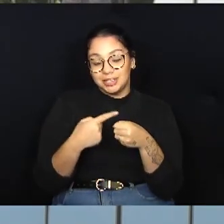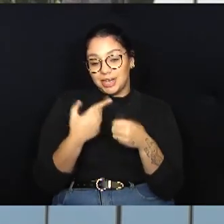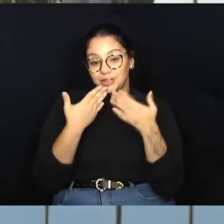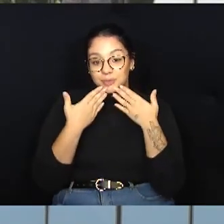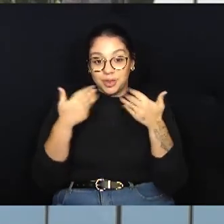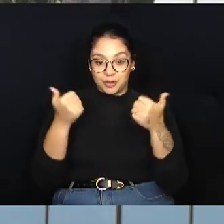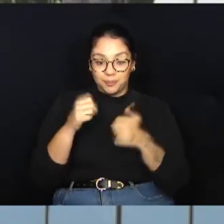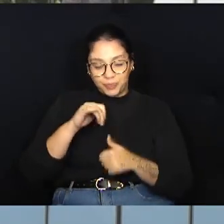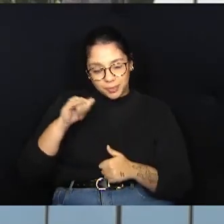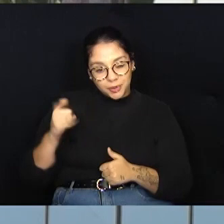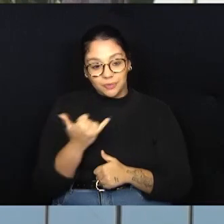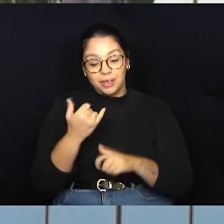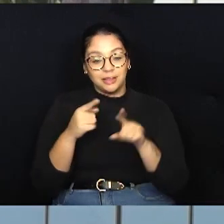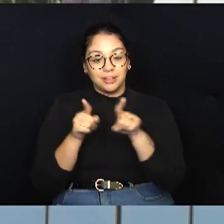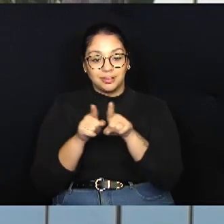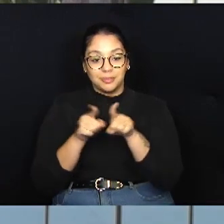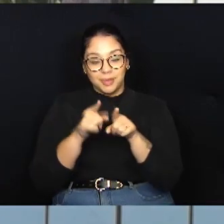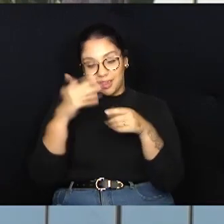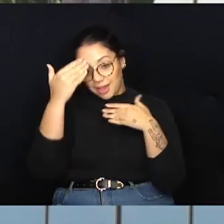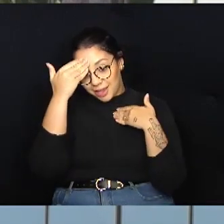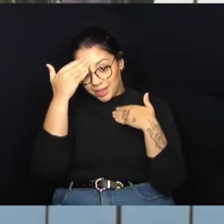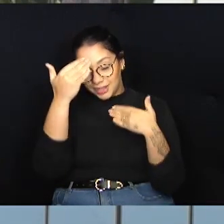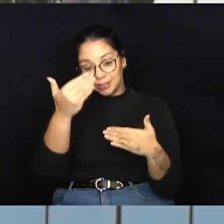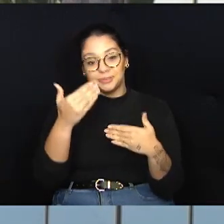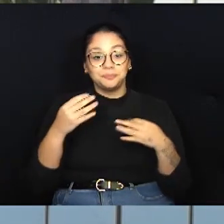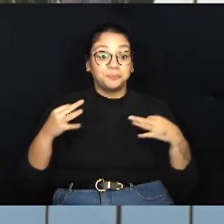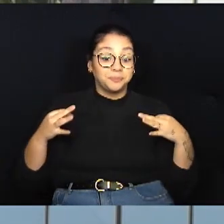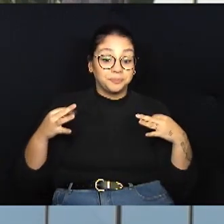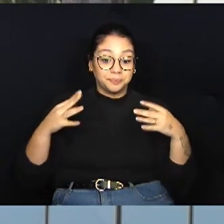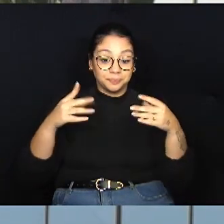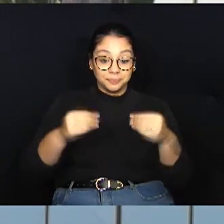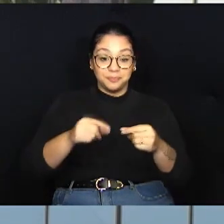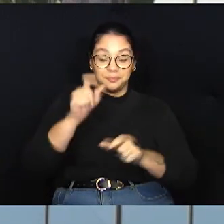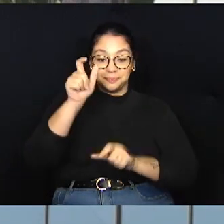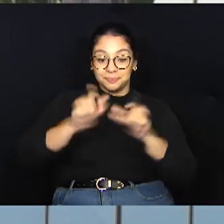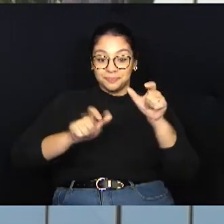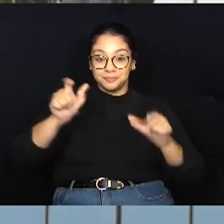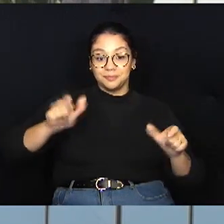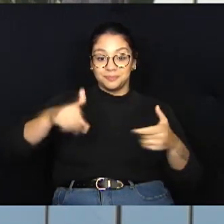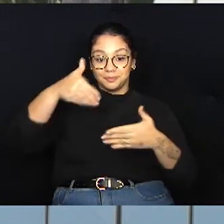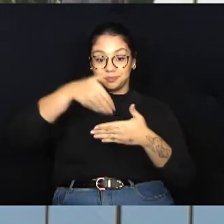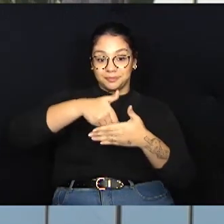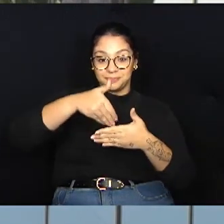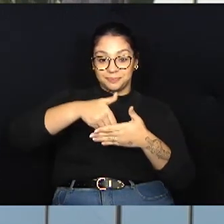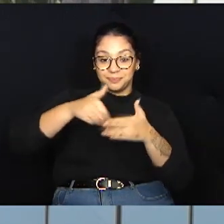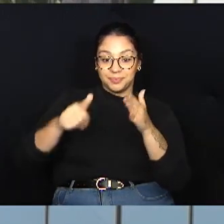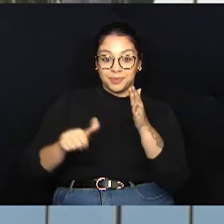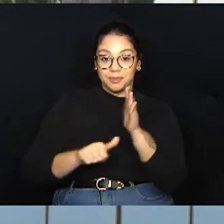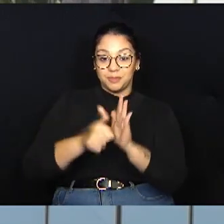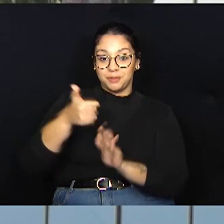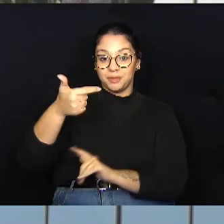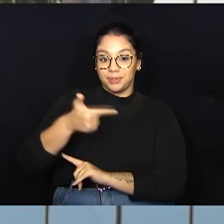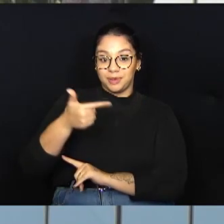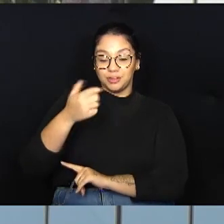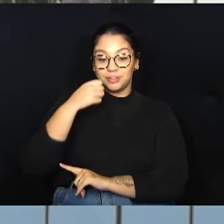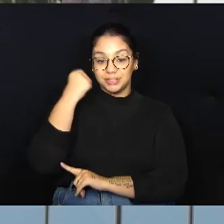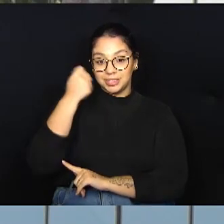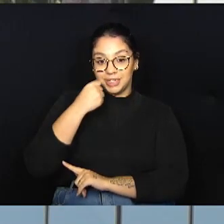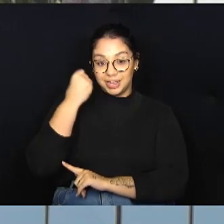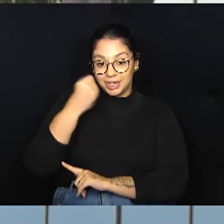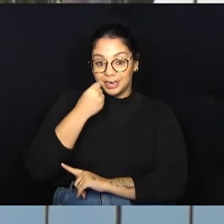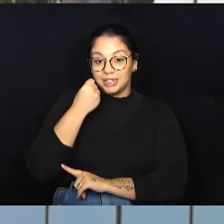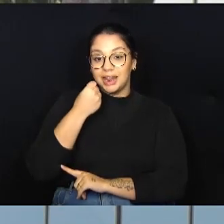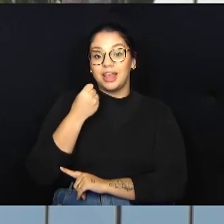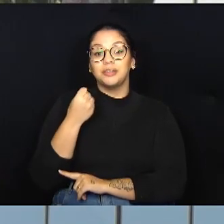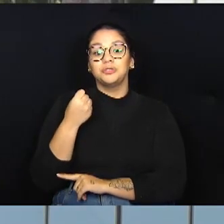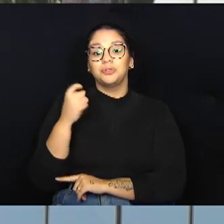quero aproveitar também a oportunidade para agradecer todas as pessoas que me elegeram primeiro suplente do Senado Federal. Nosso